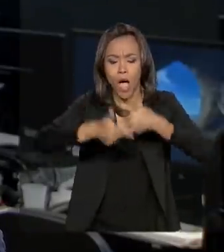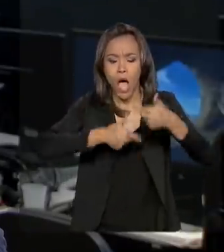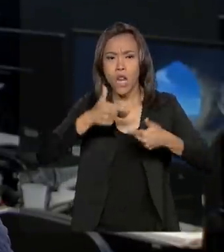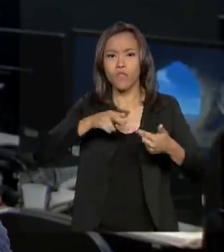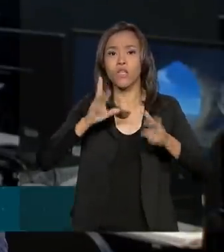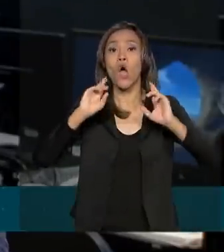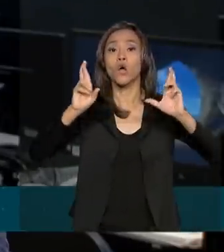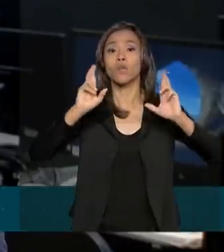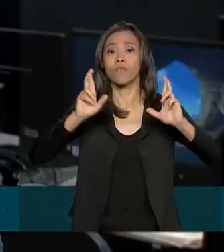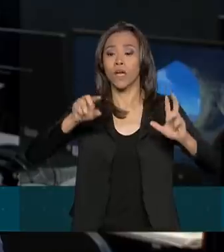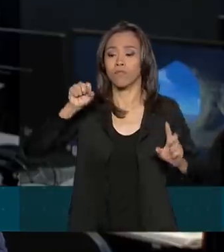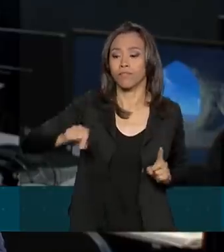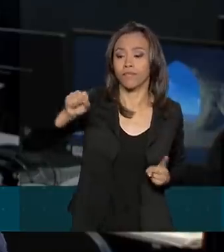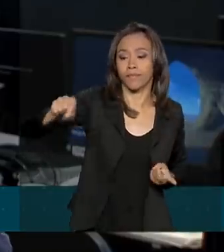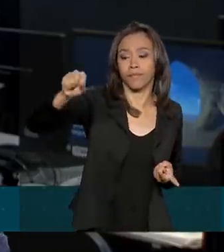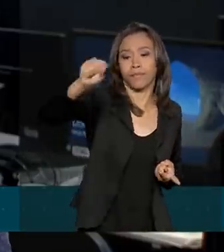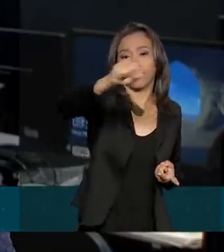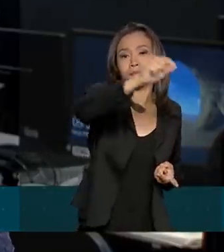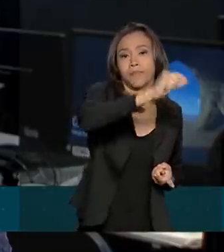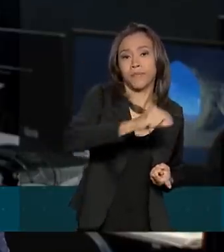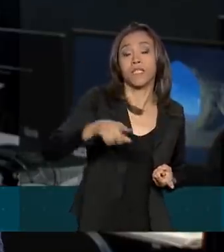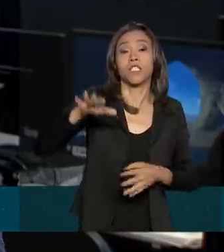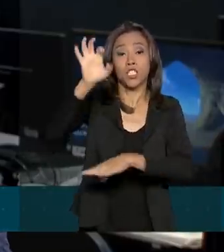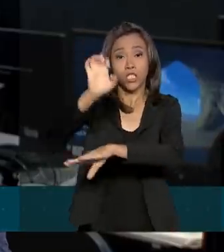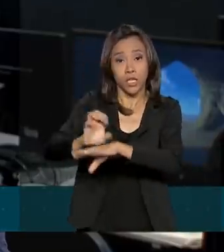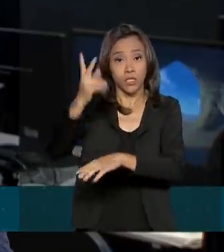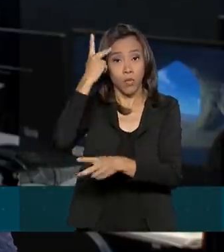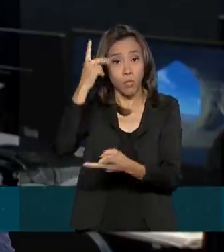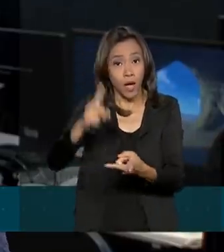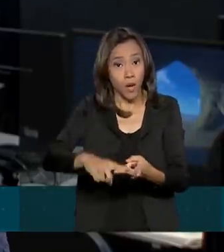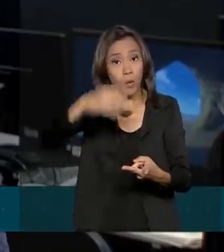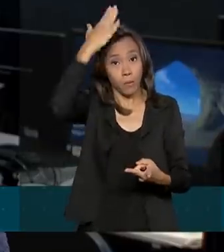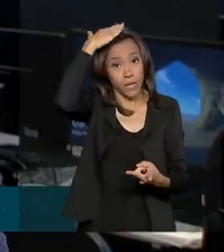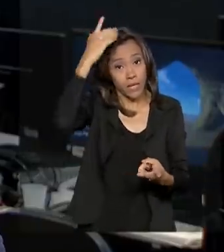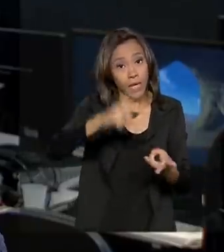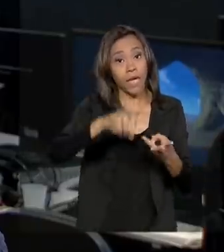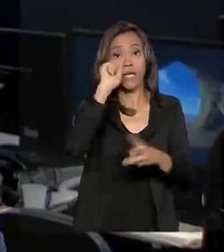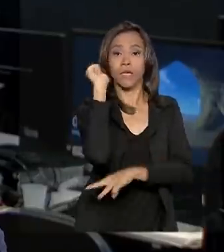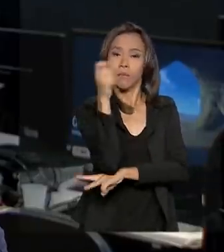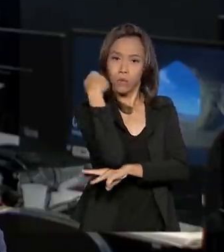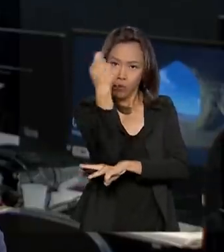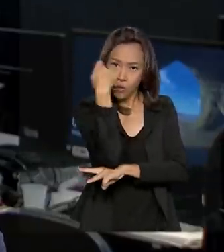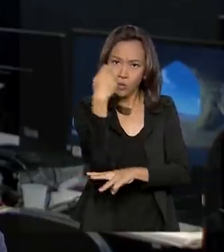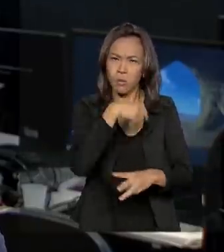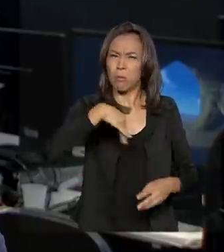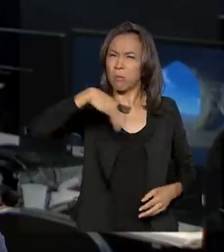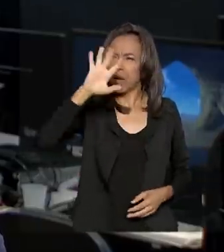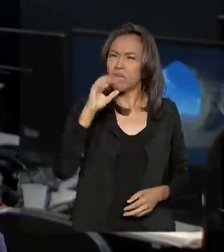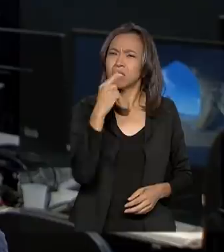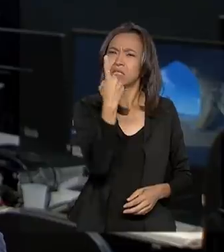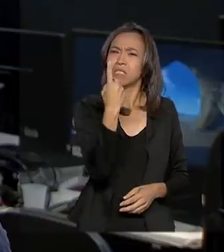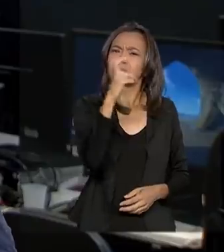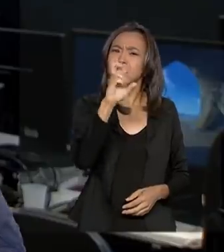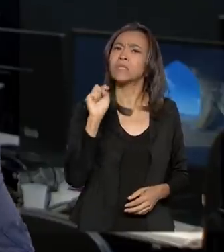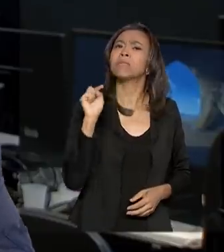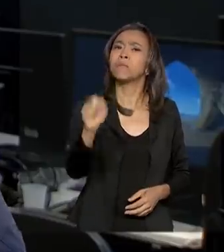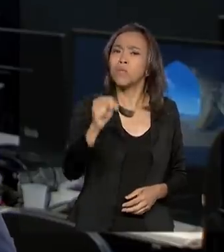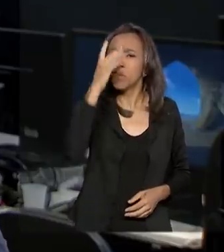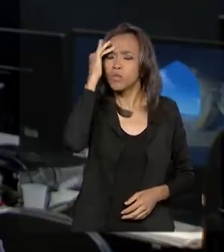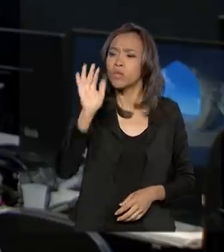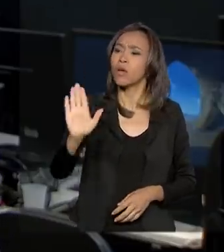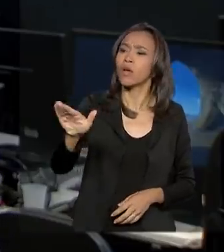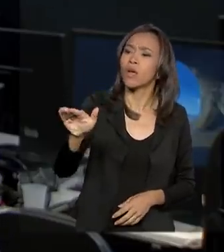de cidades de são paulo do paraná e do mato grosso do sul mais de 15 mil passageiros foram abordados